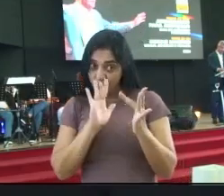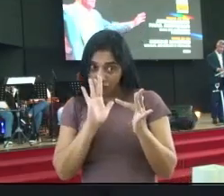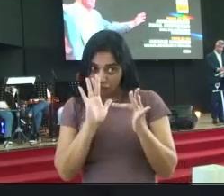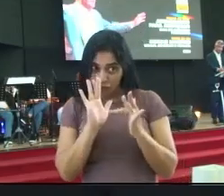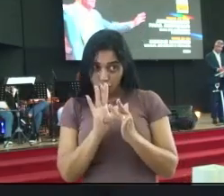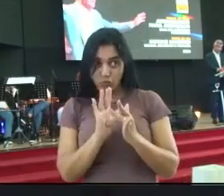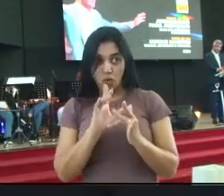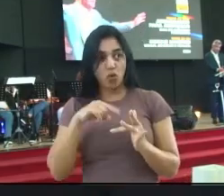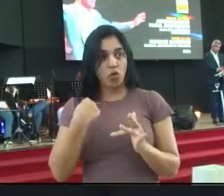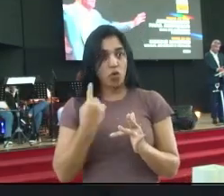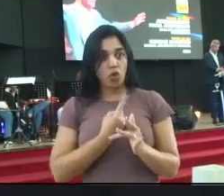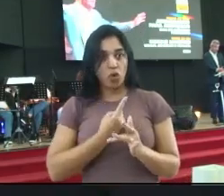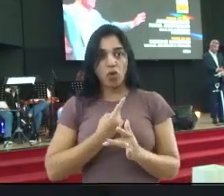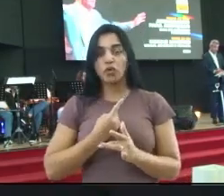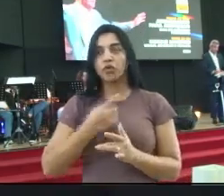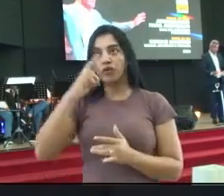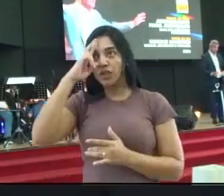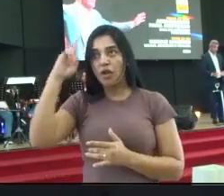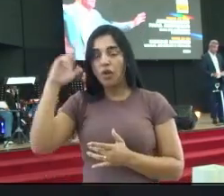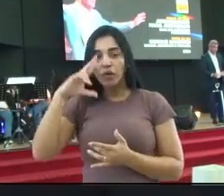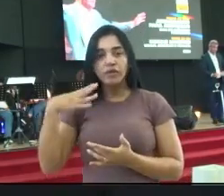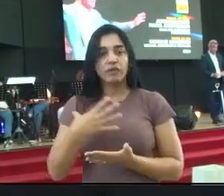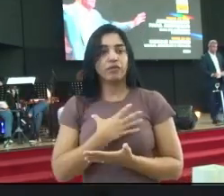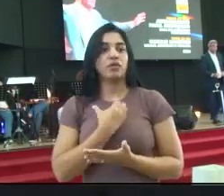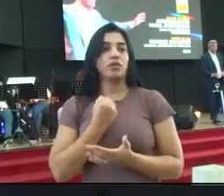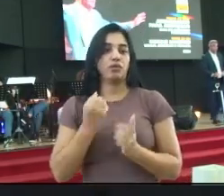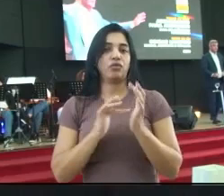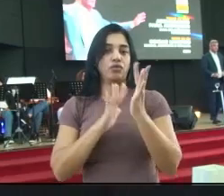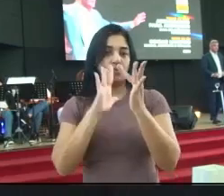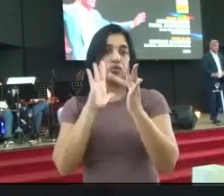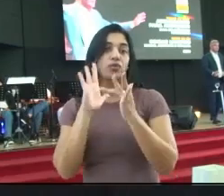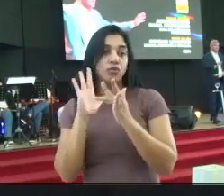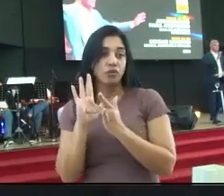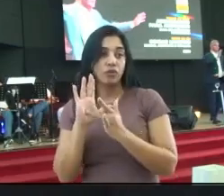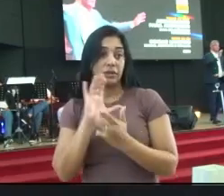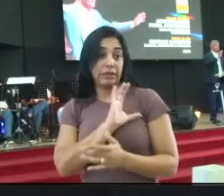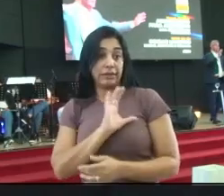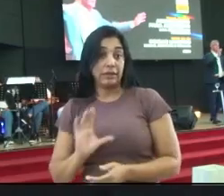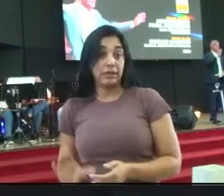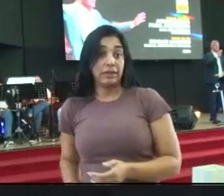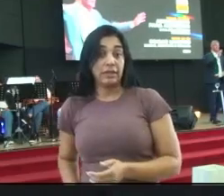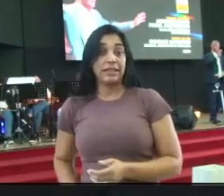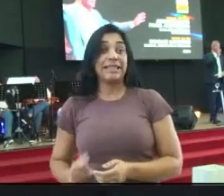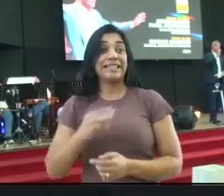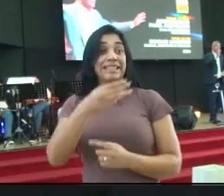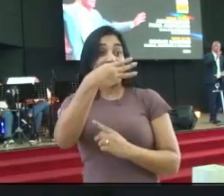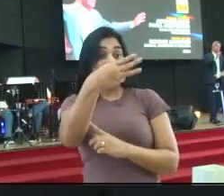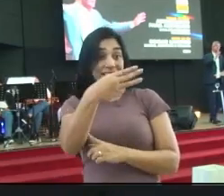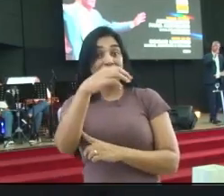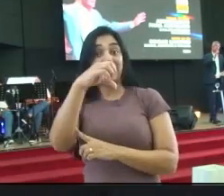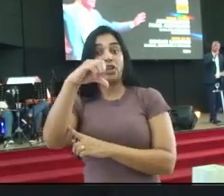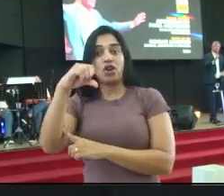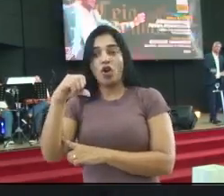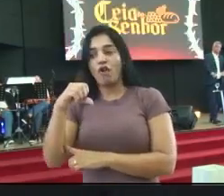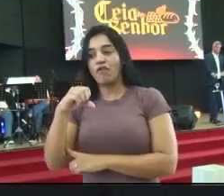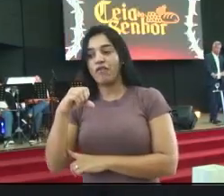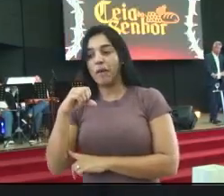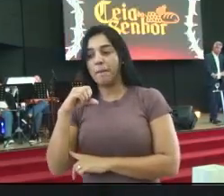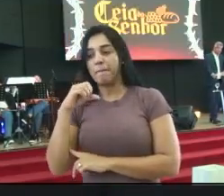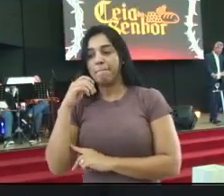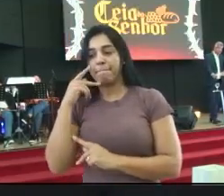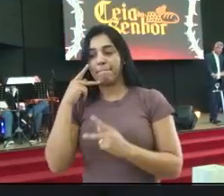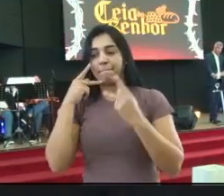Jesus, nosso Senhor e Salvador Jesus Cristo, das 39 parábolas